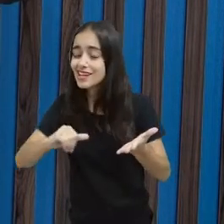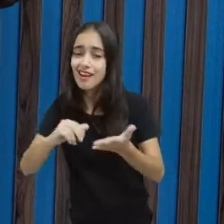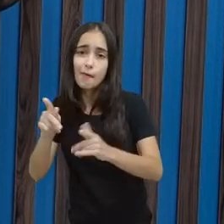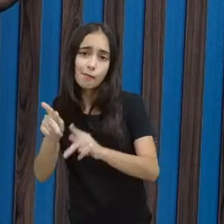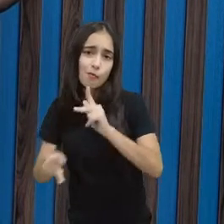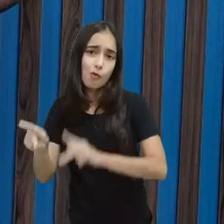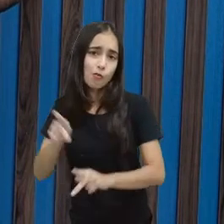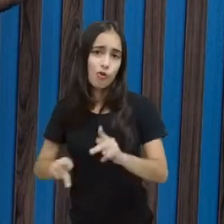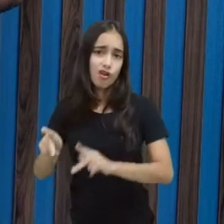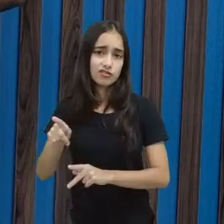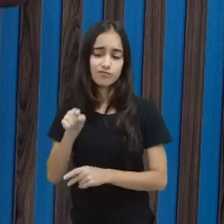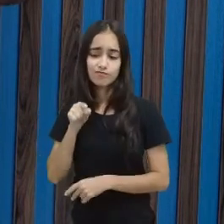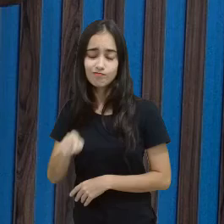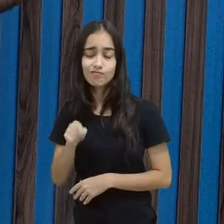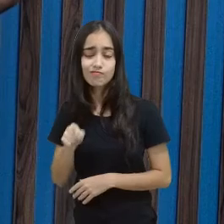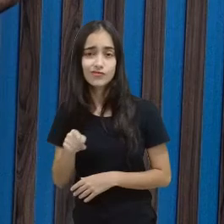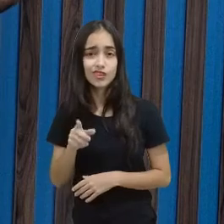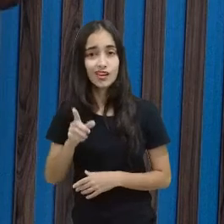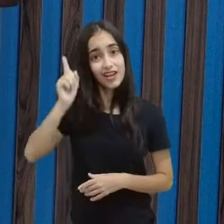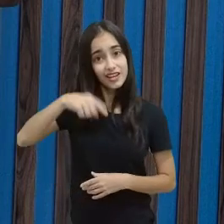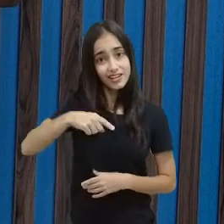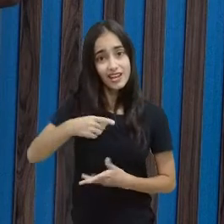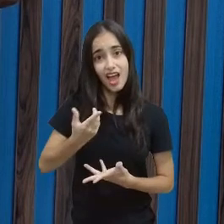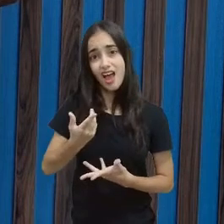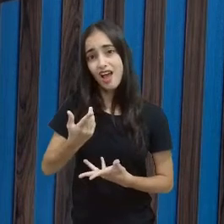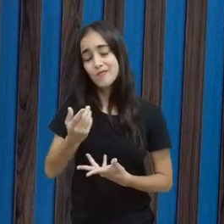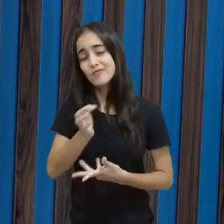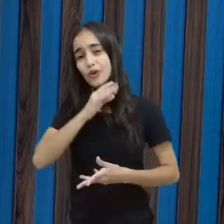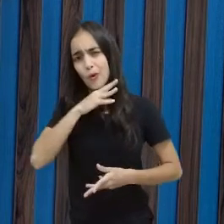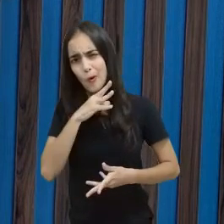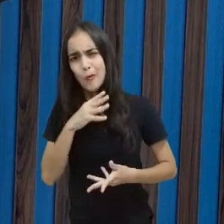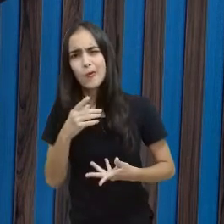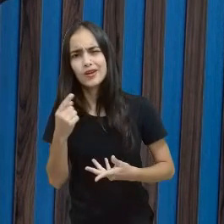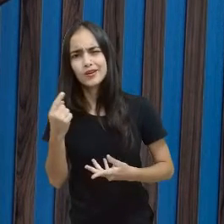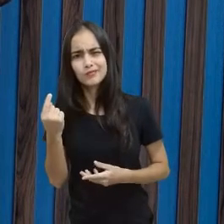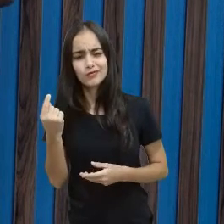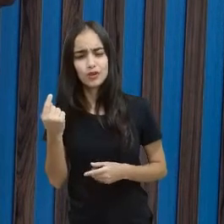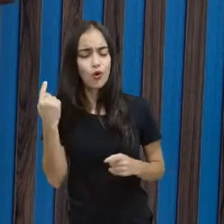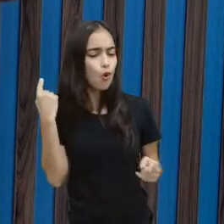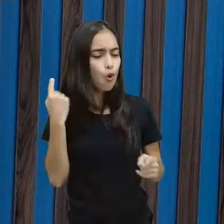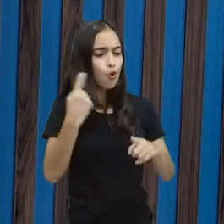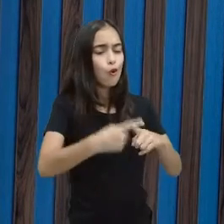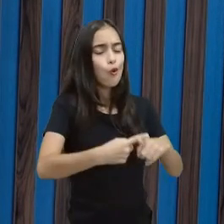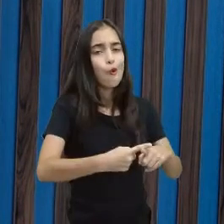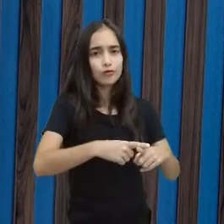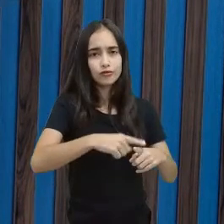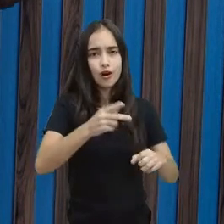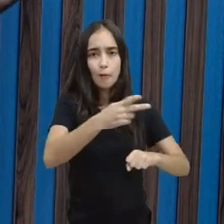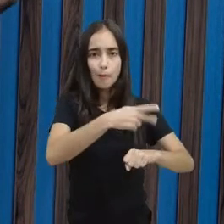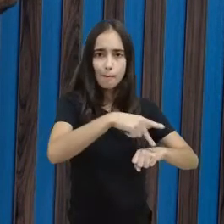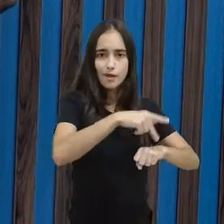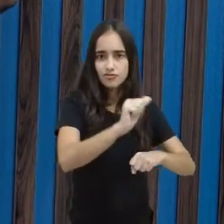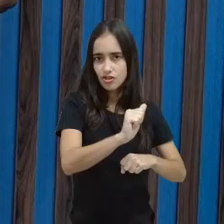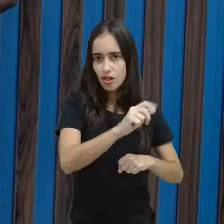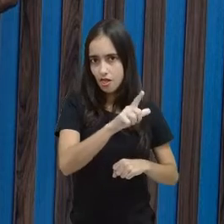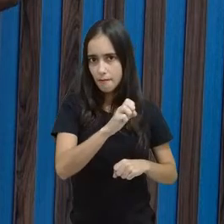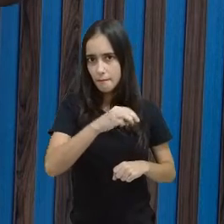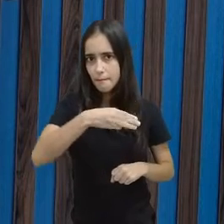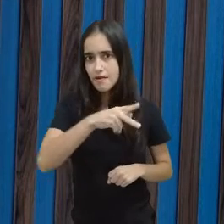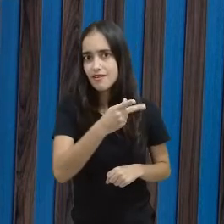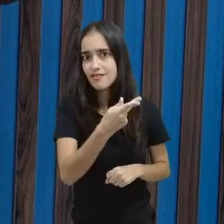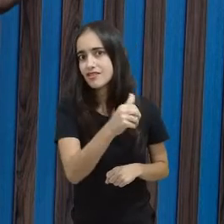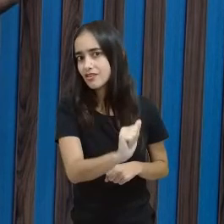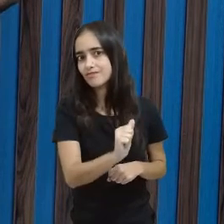era considerada, né, inimiga, né, da Alemanha, era considerada uma ameaça, né, para